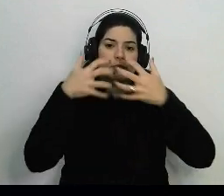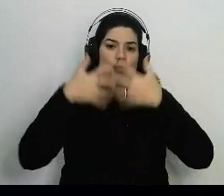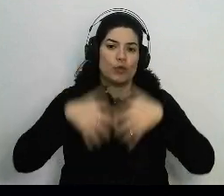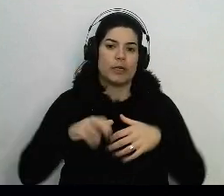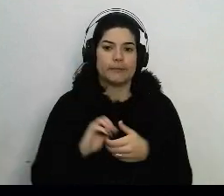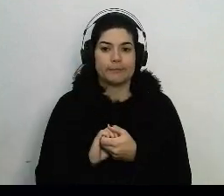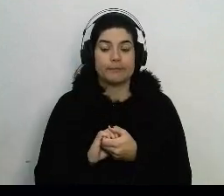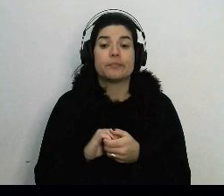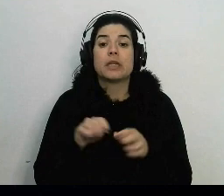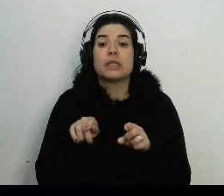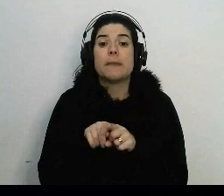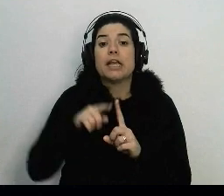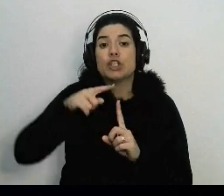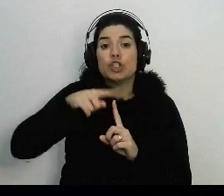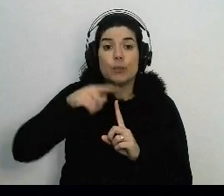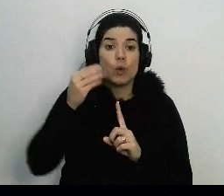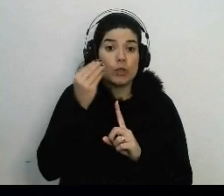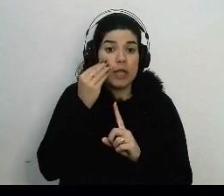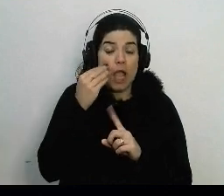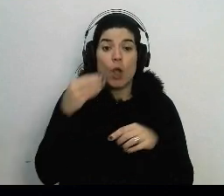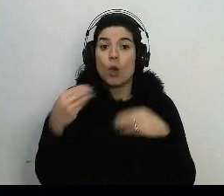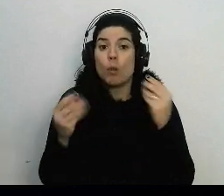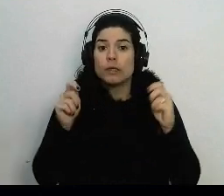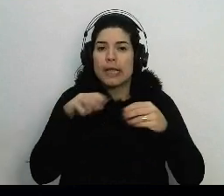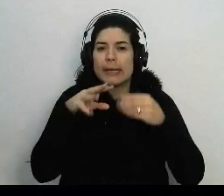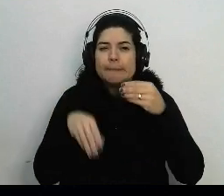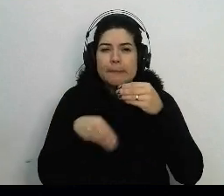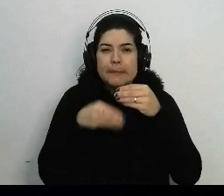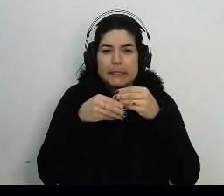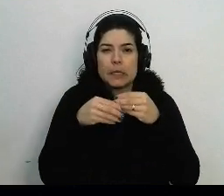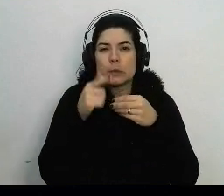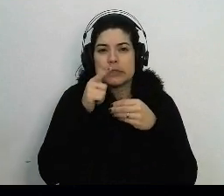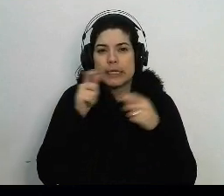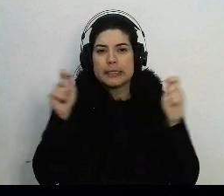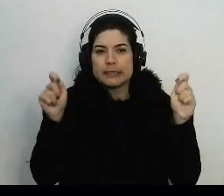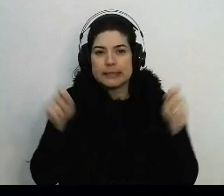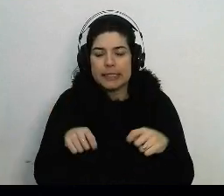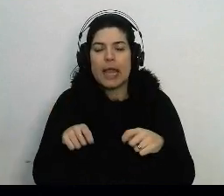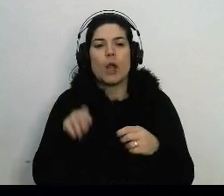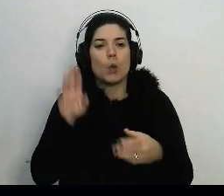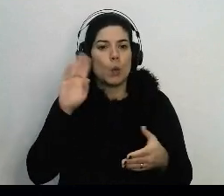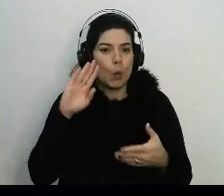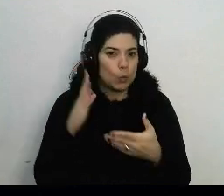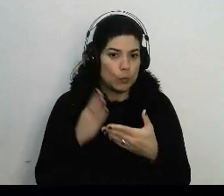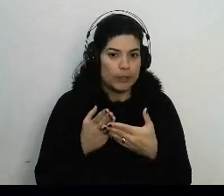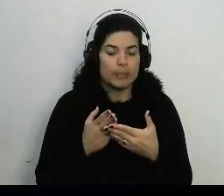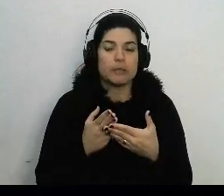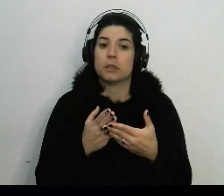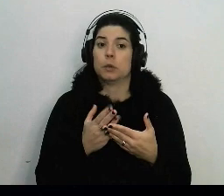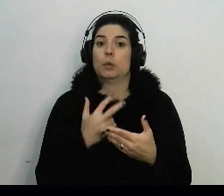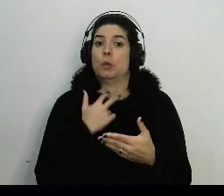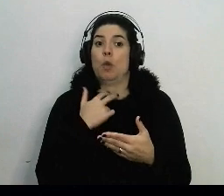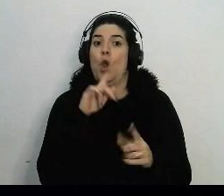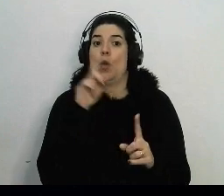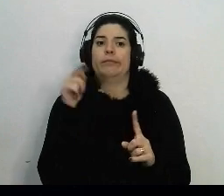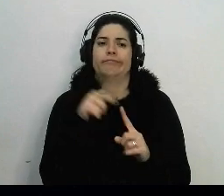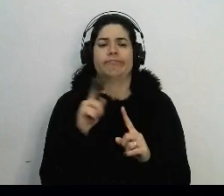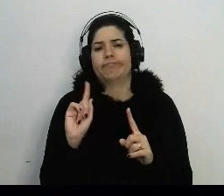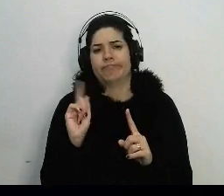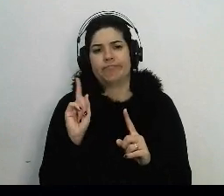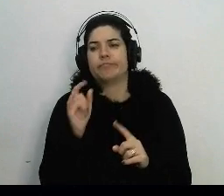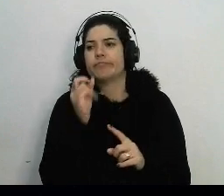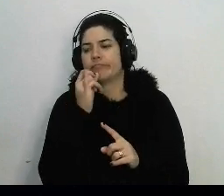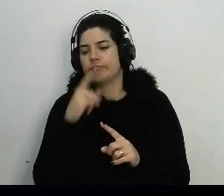testes são como a gente vai implementar e garantir essa confiabilidade. Ele não pode ser o nosso objetivo. Cara, eu tenho um sistema que